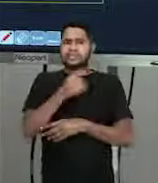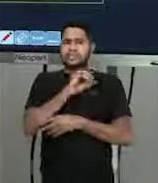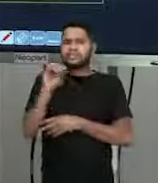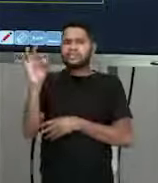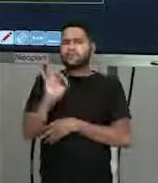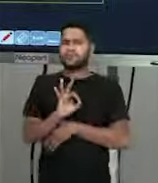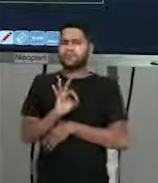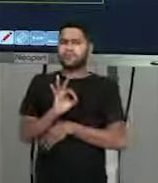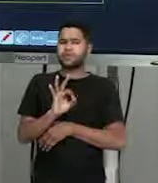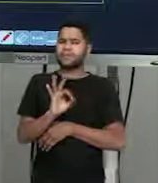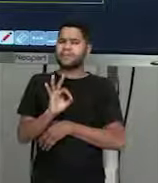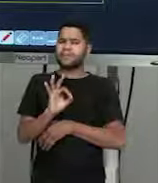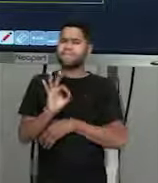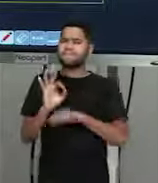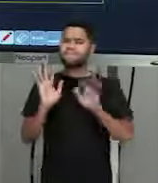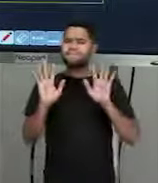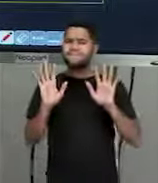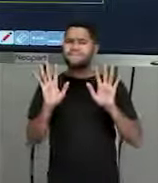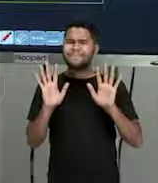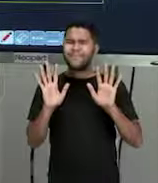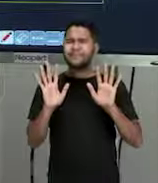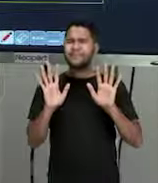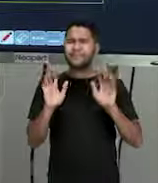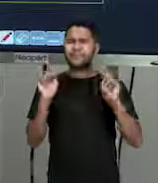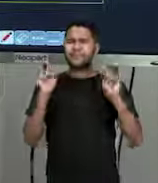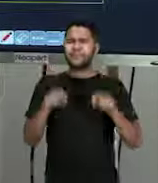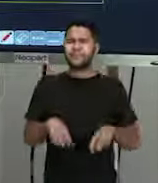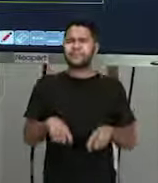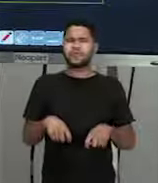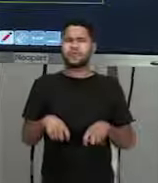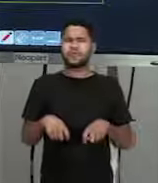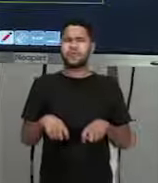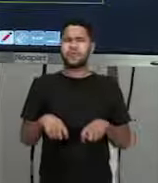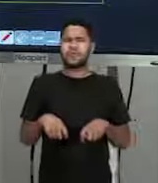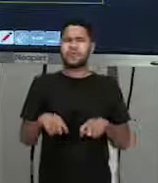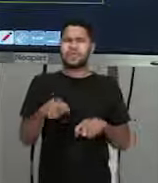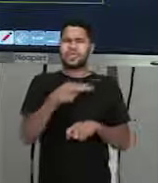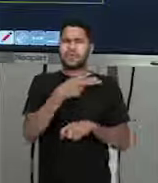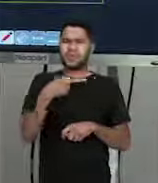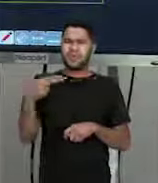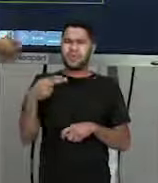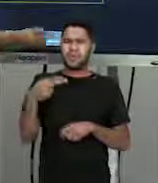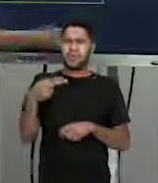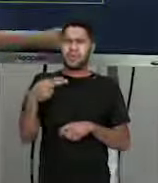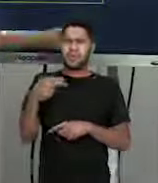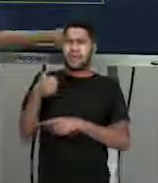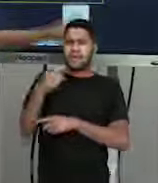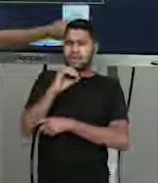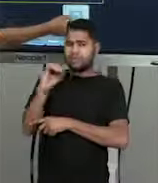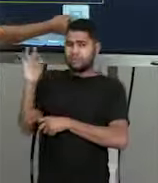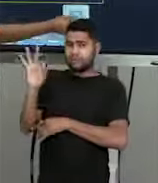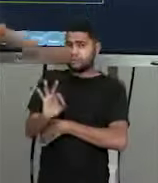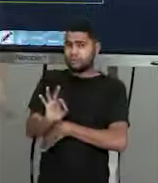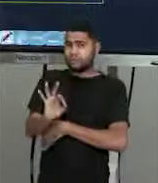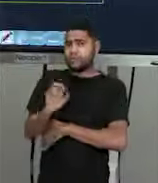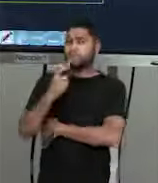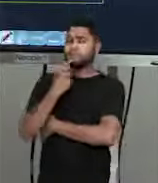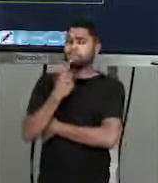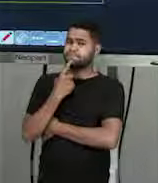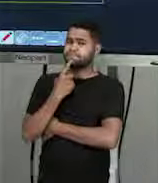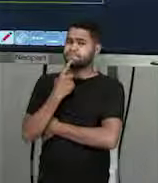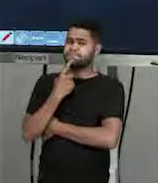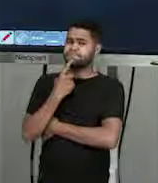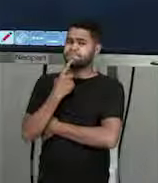100%. Mas será possível uma máquina térmica com rendimento igual a 100%? Bom,